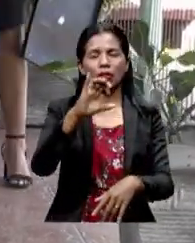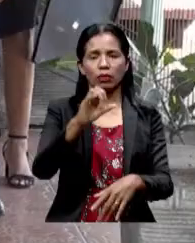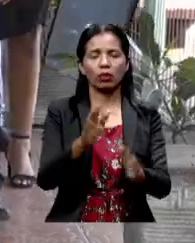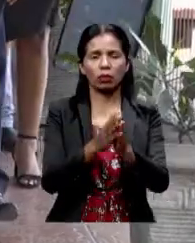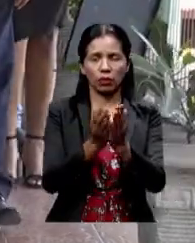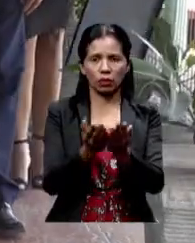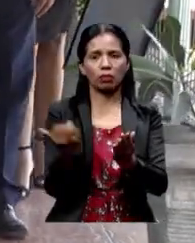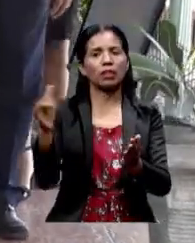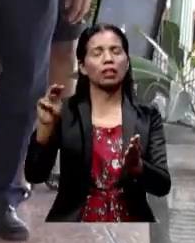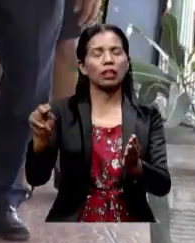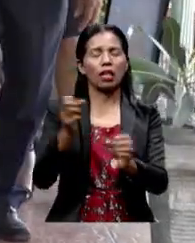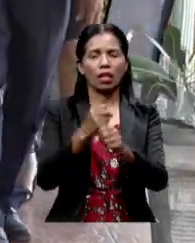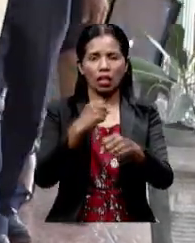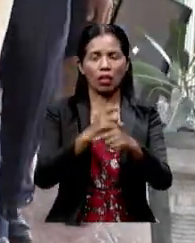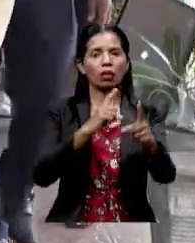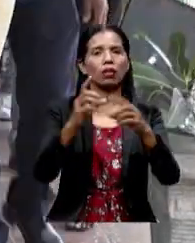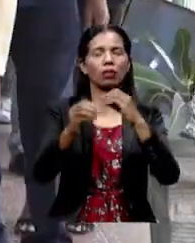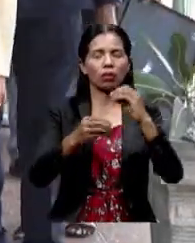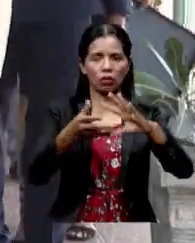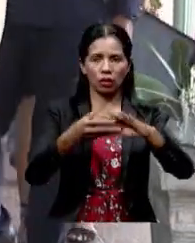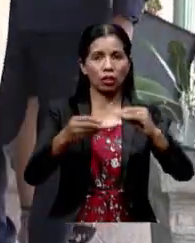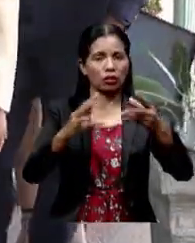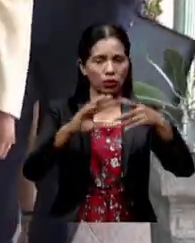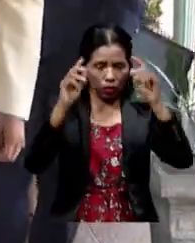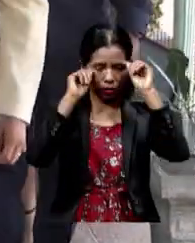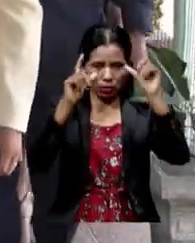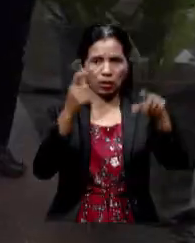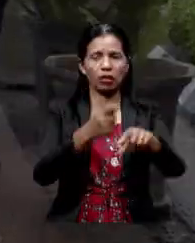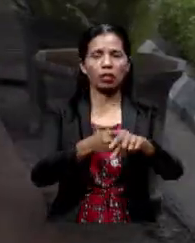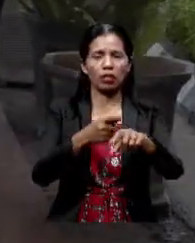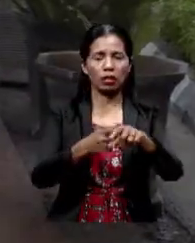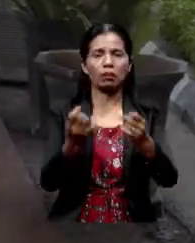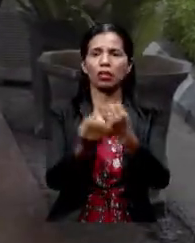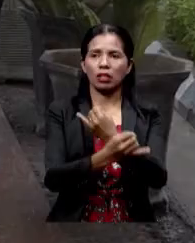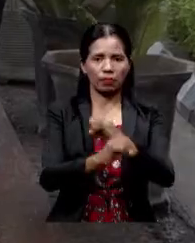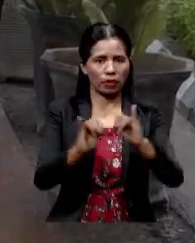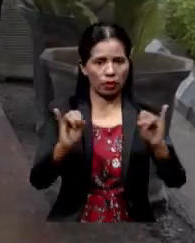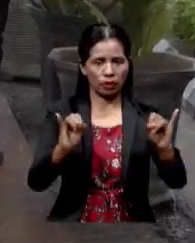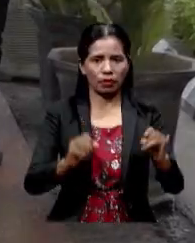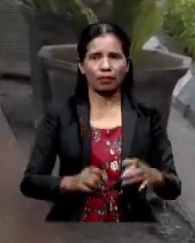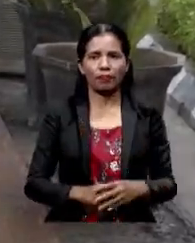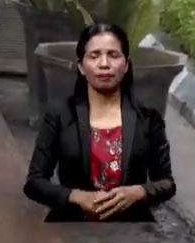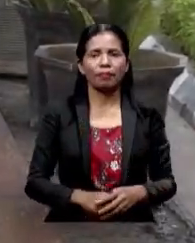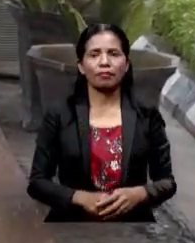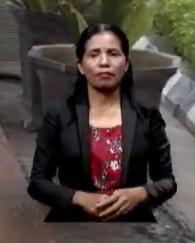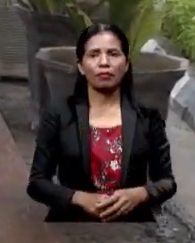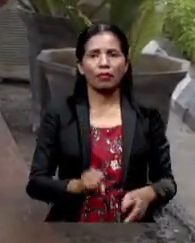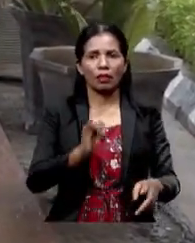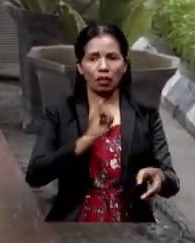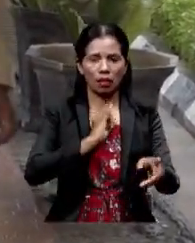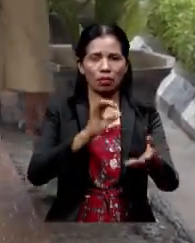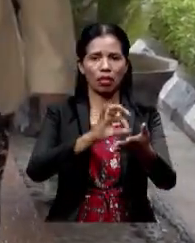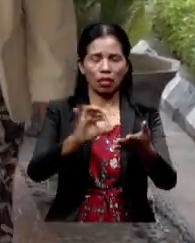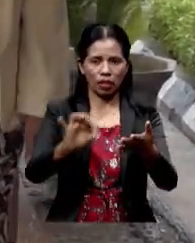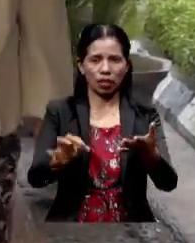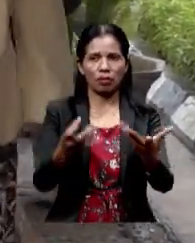nia produz kuali liu kona ba histori Timor nian iha tempo luta ba ukun rasikan. Hawa kere liliu buat